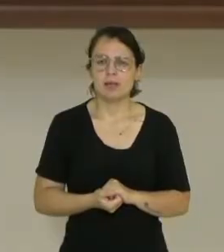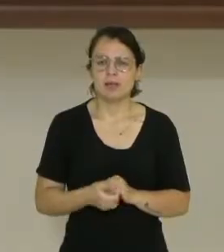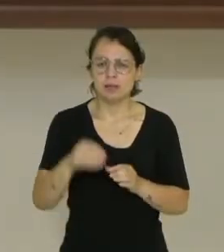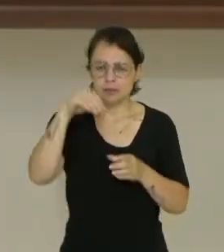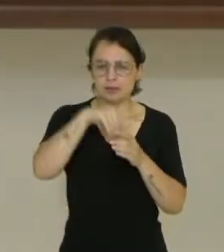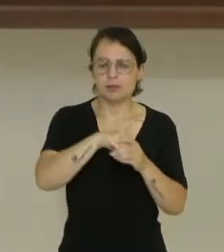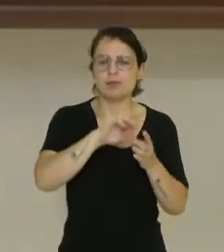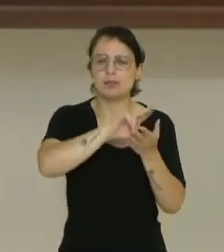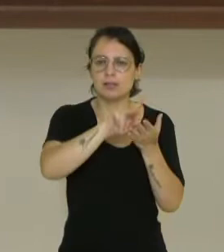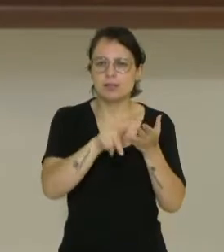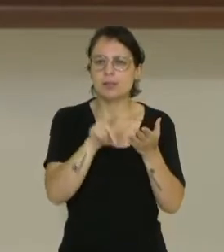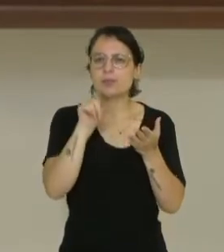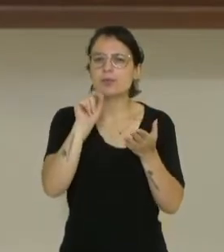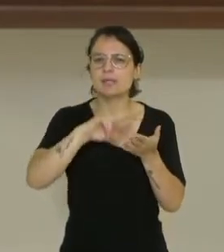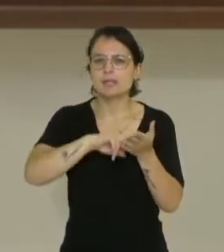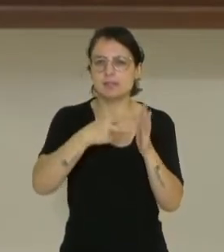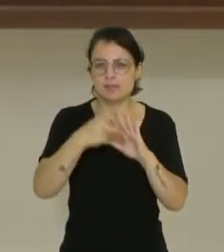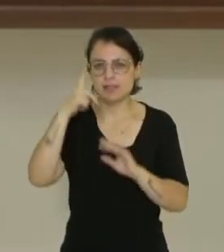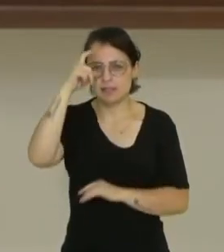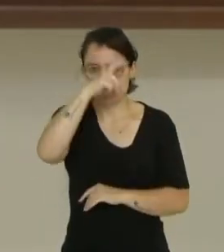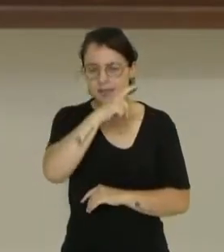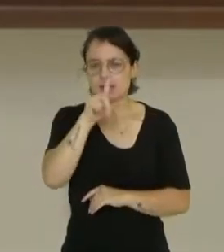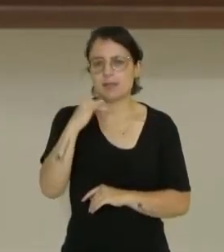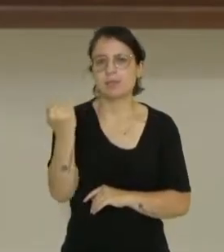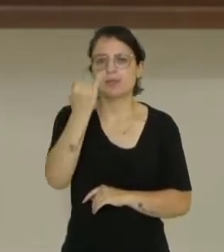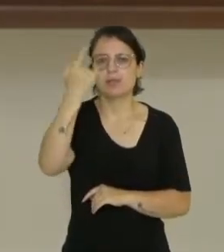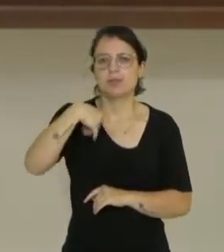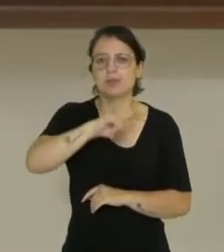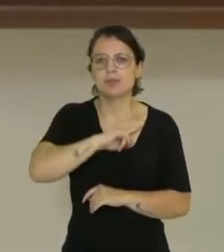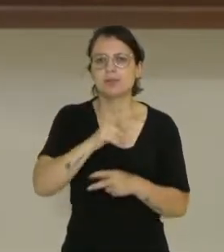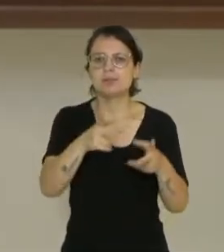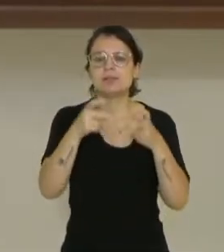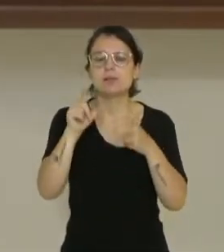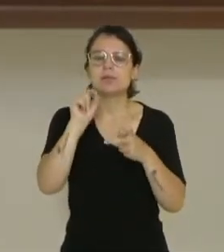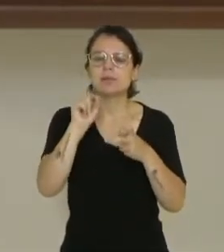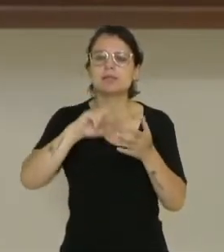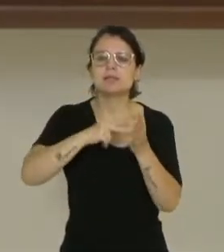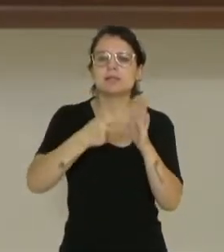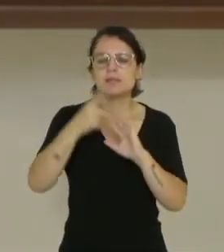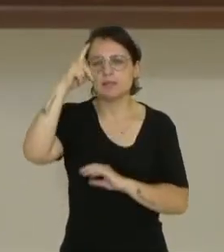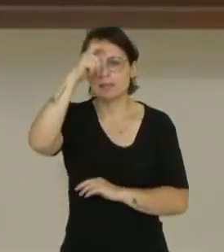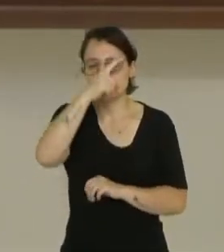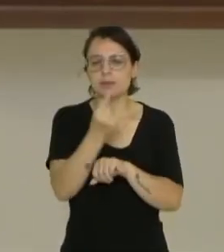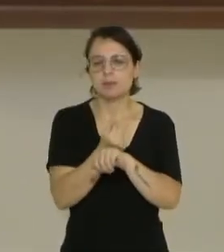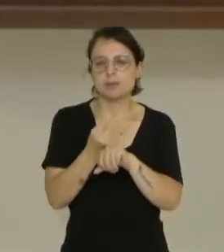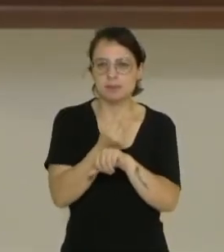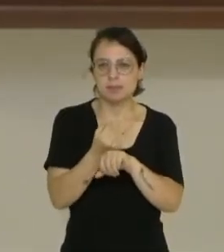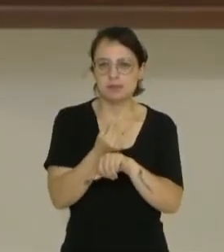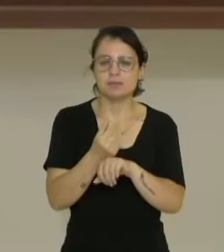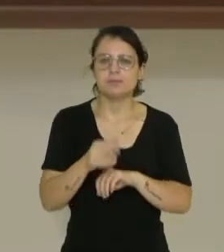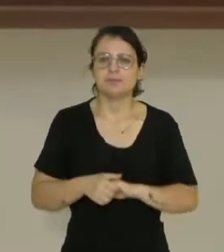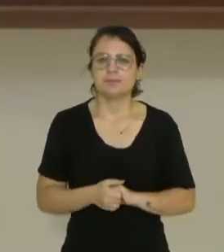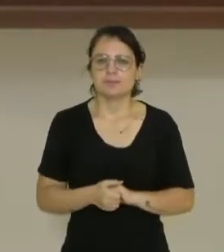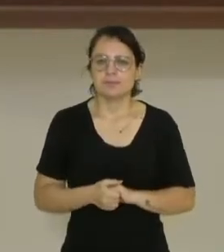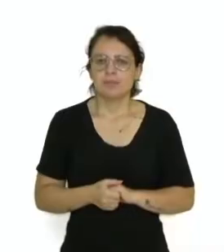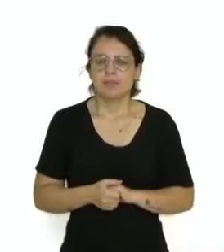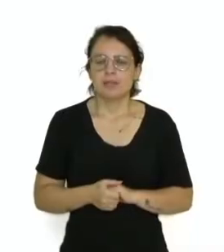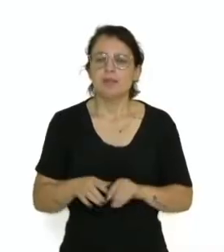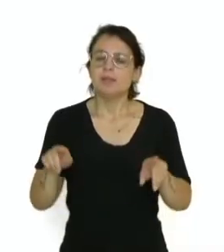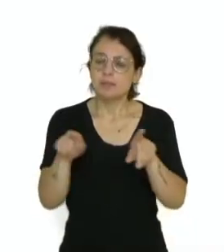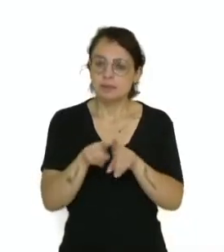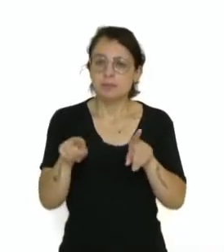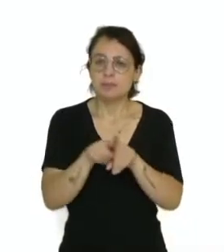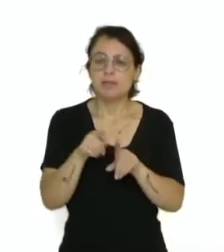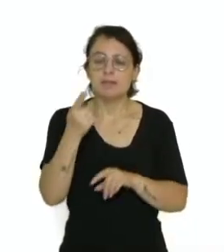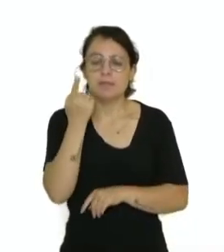do que é a chamada crise, é interessante você identificar o que é uma crise econômica e fechar, obviamente, o que